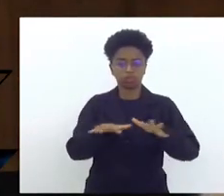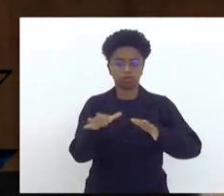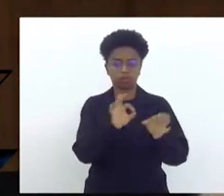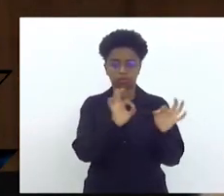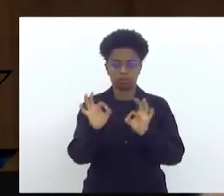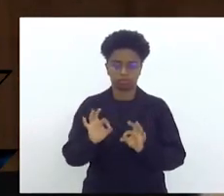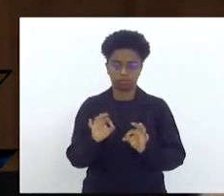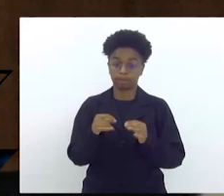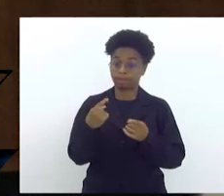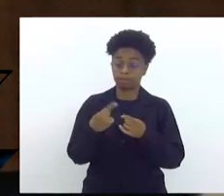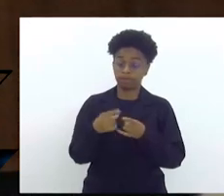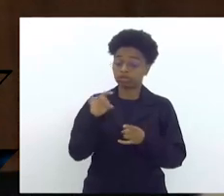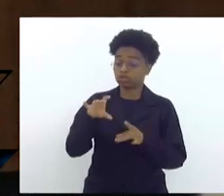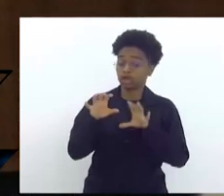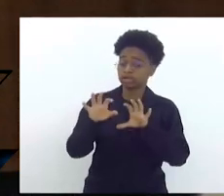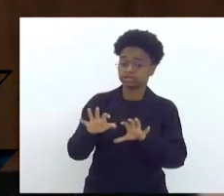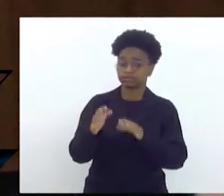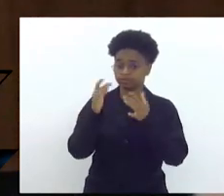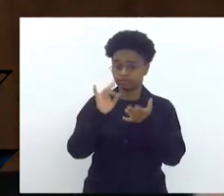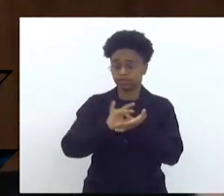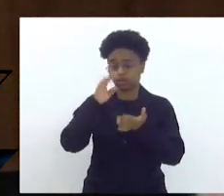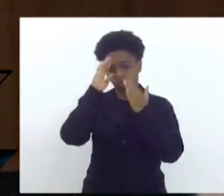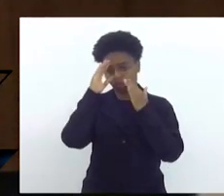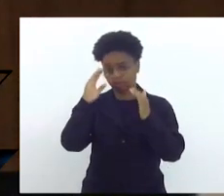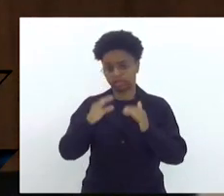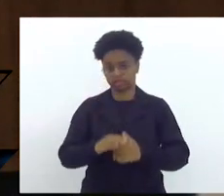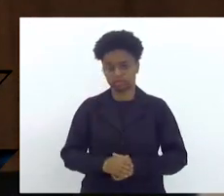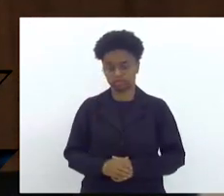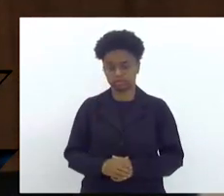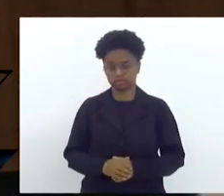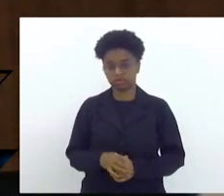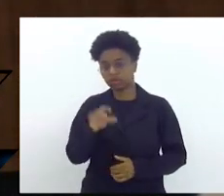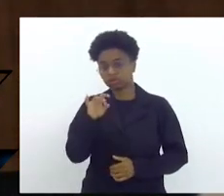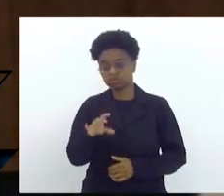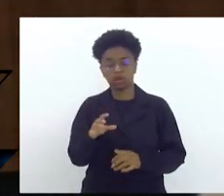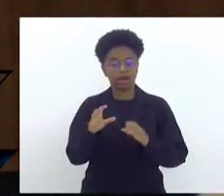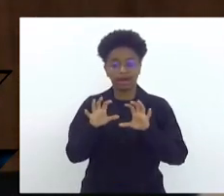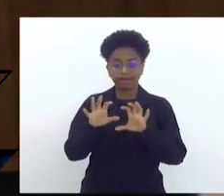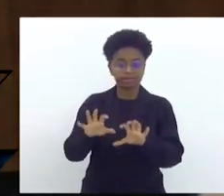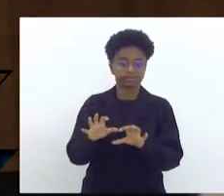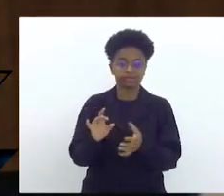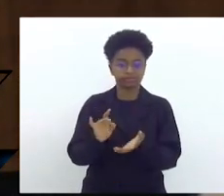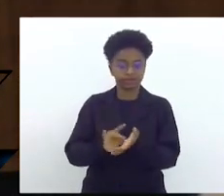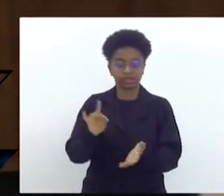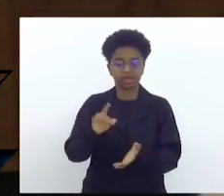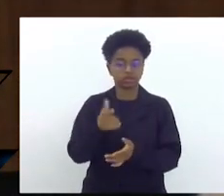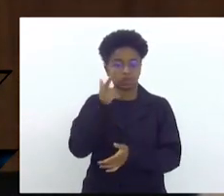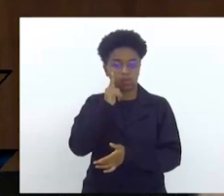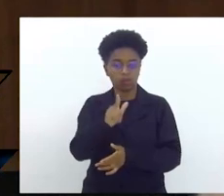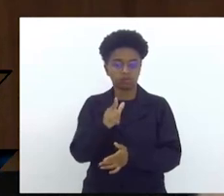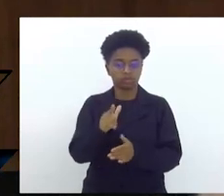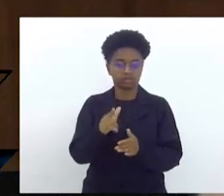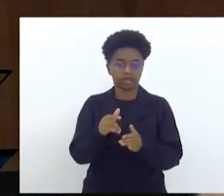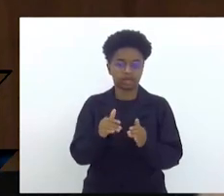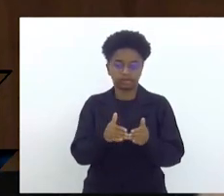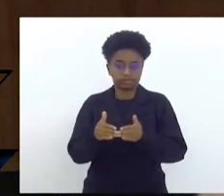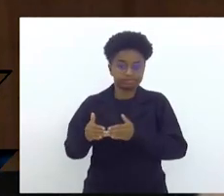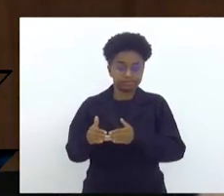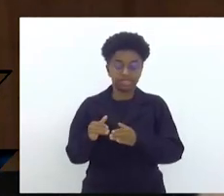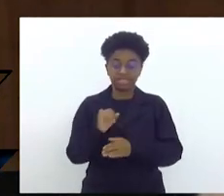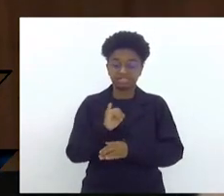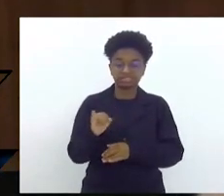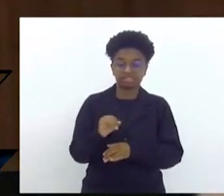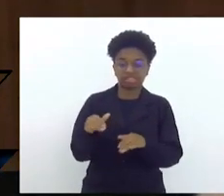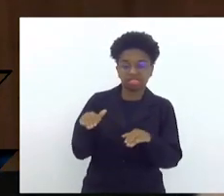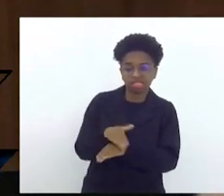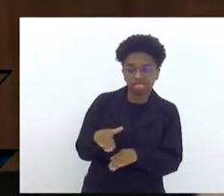que só assim que eles obedecem é só dessa forma que eles realmente recuo agora se ficar